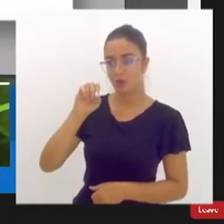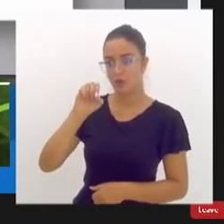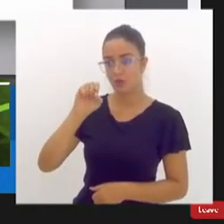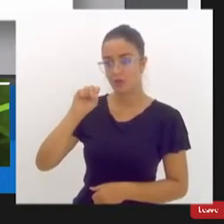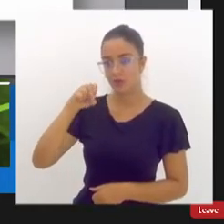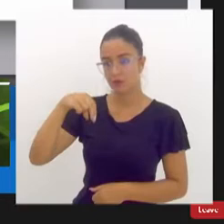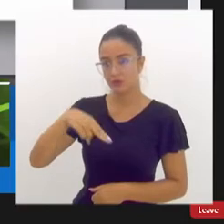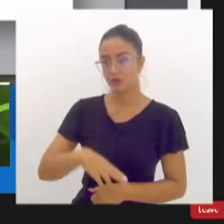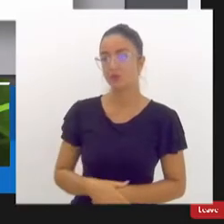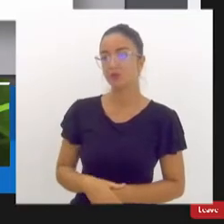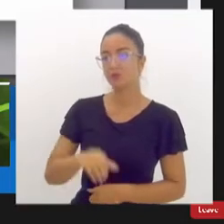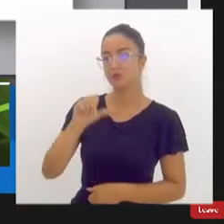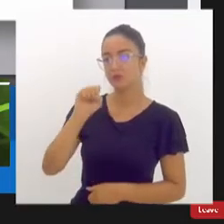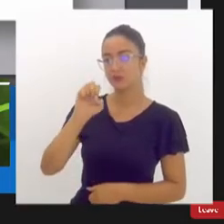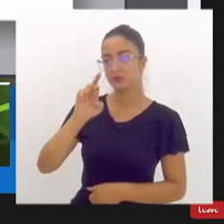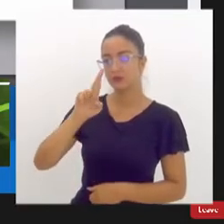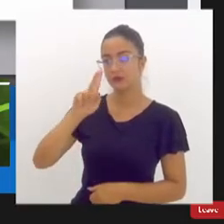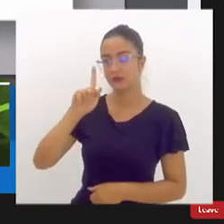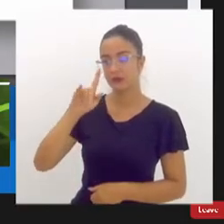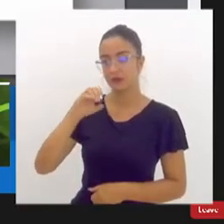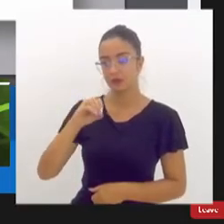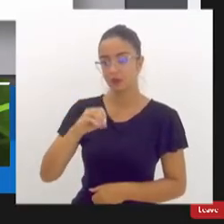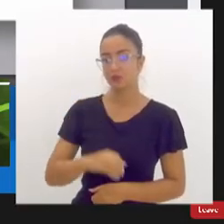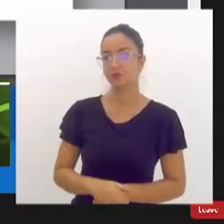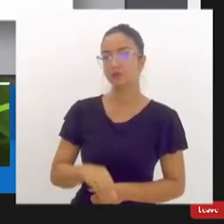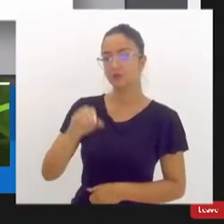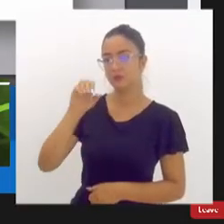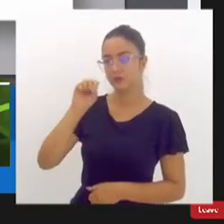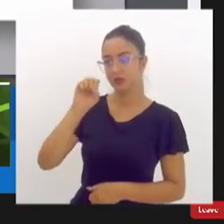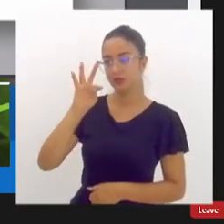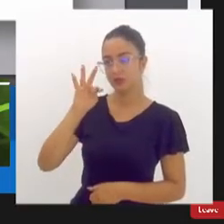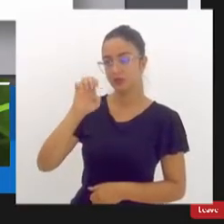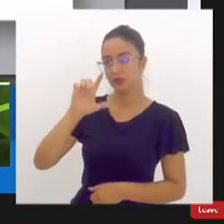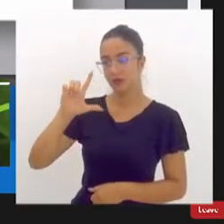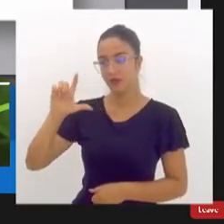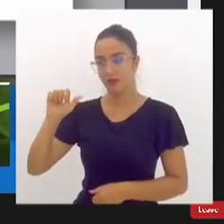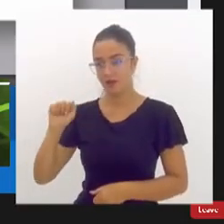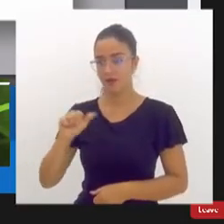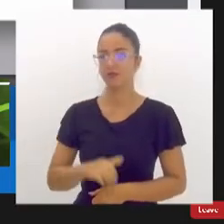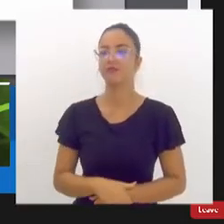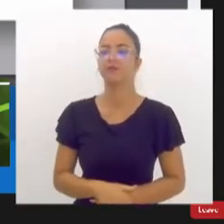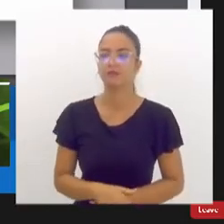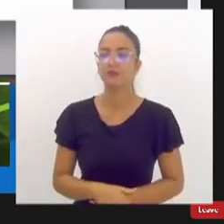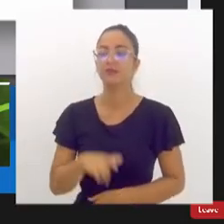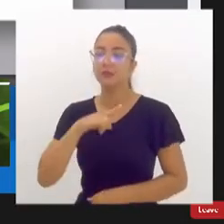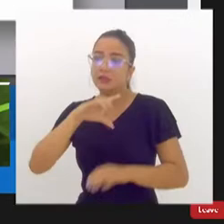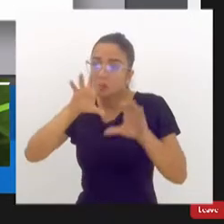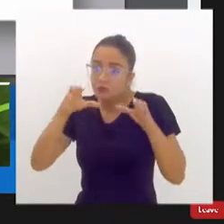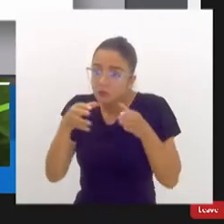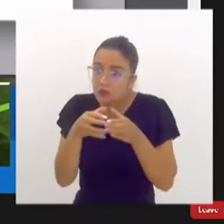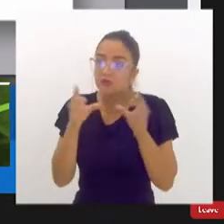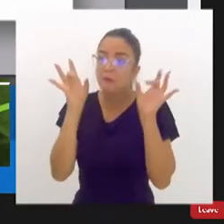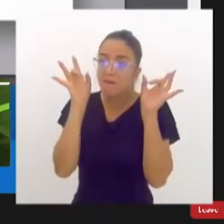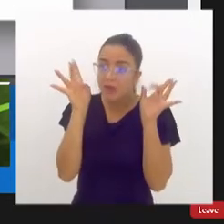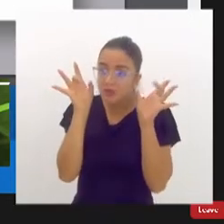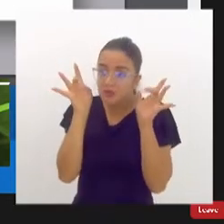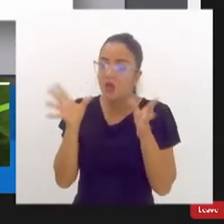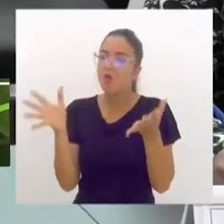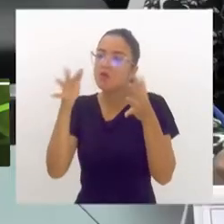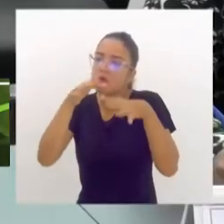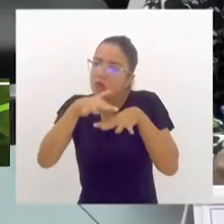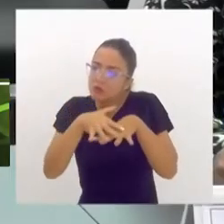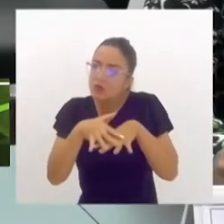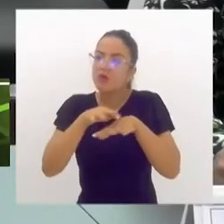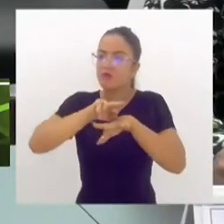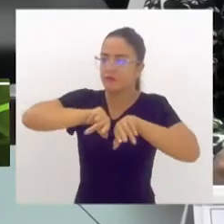conselheiro Sérgio de Almeida Bruni e a conselheira Estela Magali. A Comissão Especial de Inclusão e Diversidade, um ponto a se